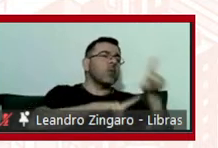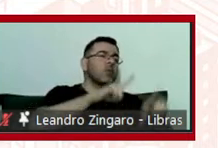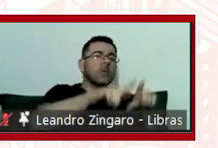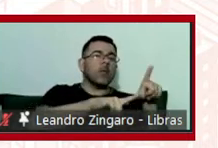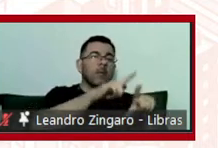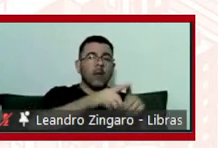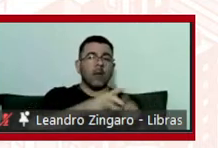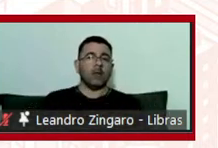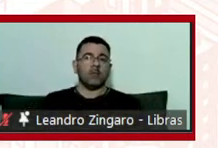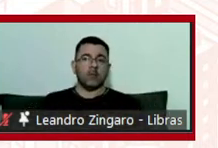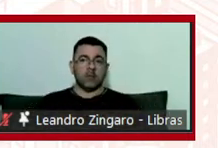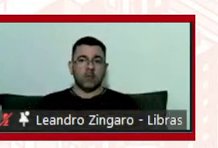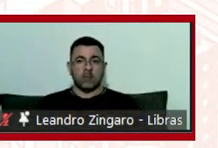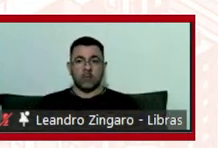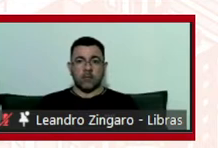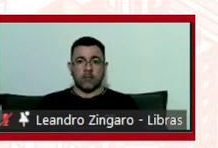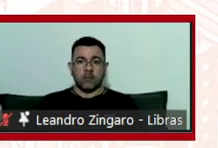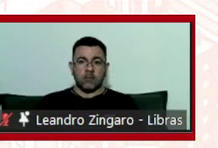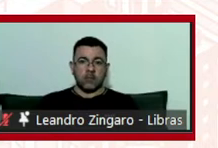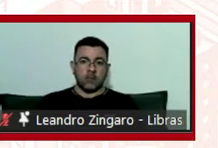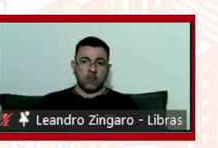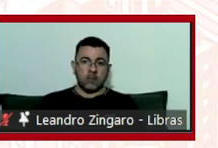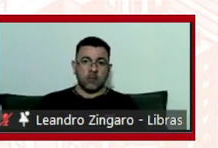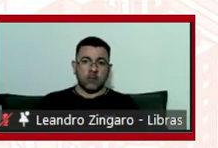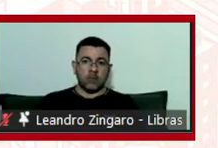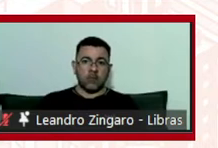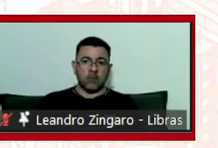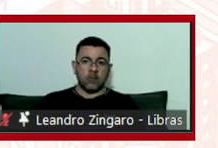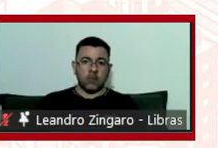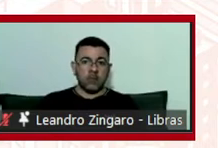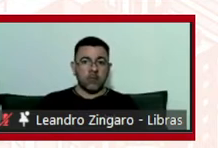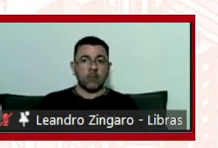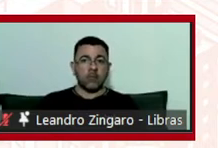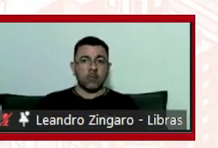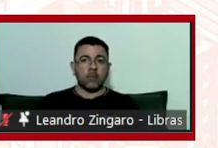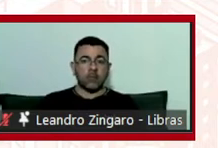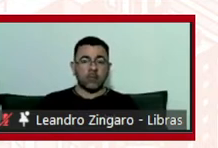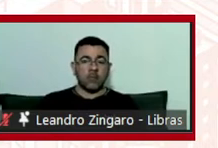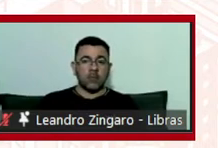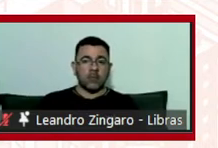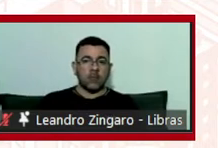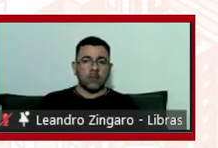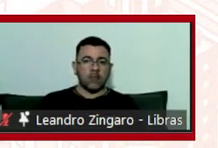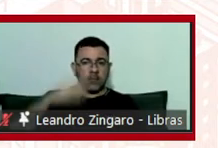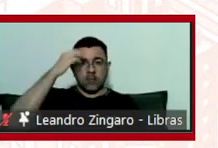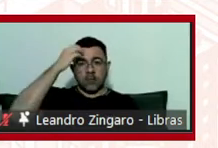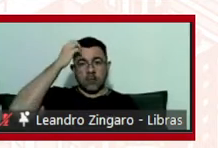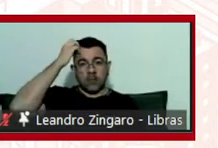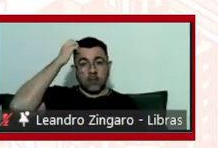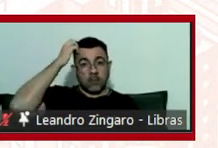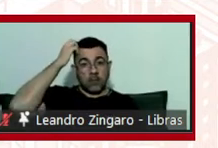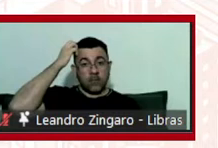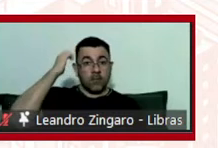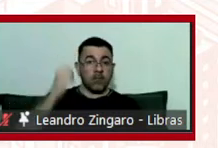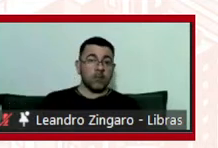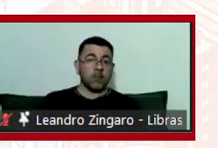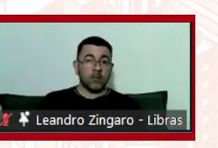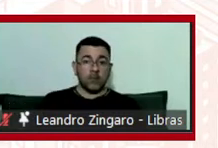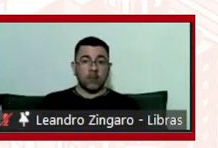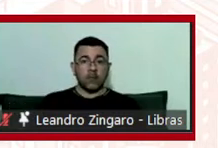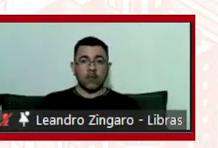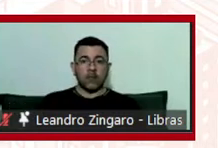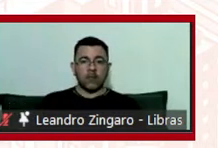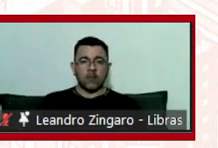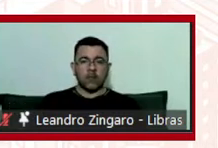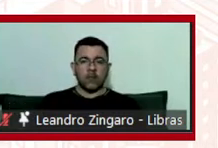que eu eu vou para entrevista de emprego não sei o que eu vou fazer me dedica aí vai lá e a pessoa é orientada Um despachante para que